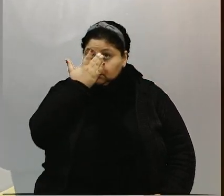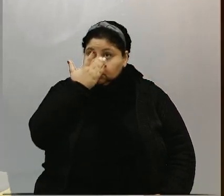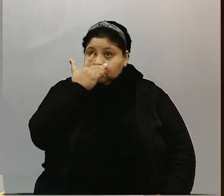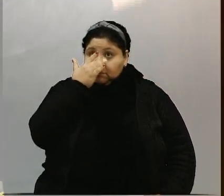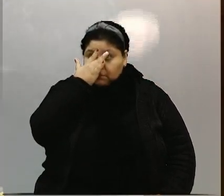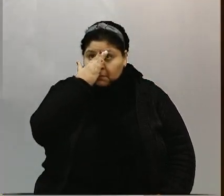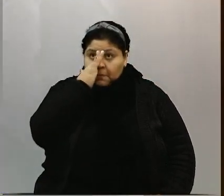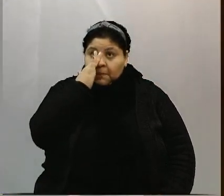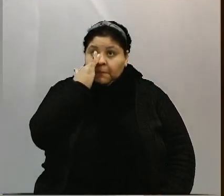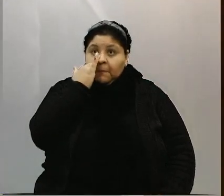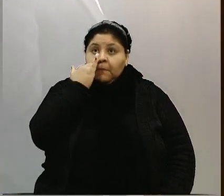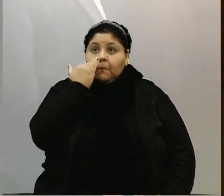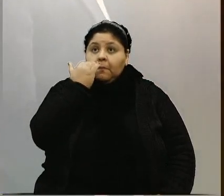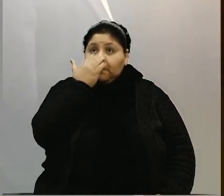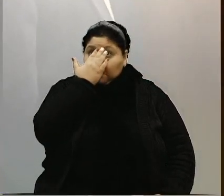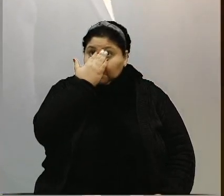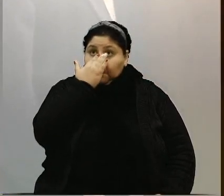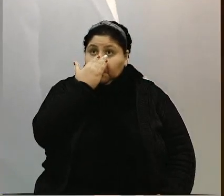Aí eu peço socorro.